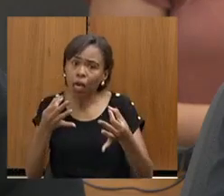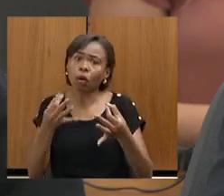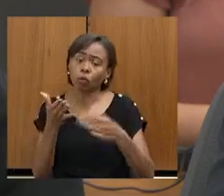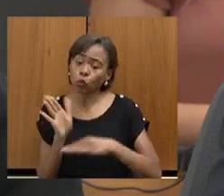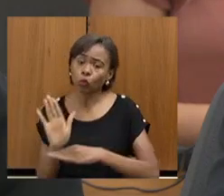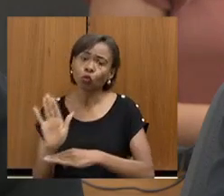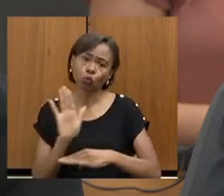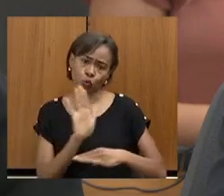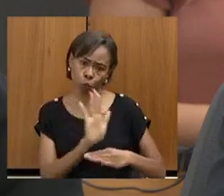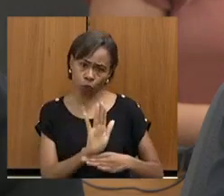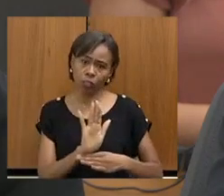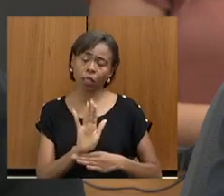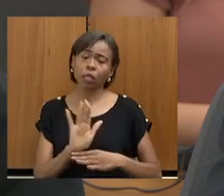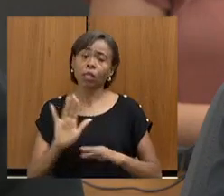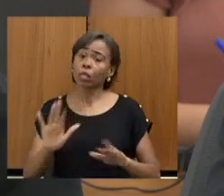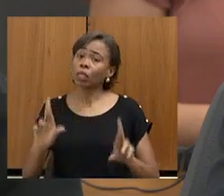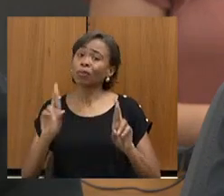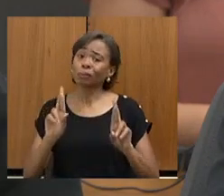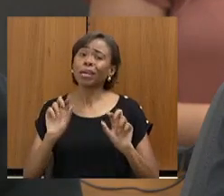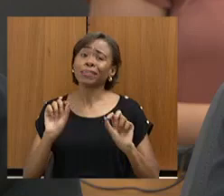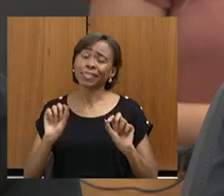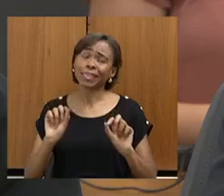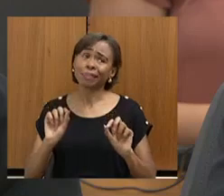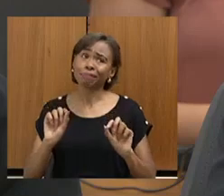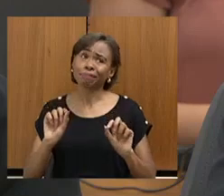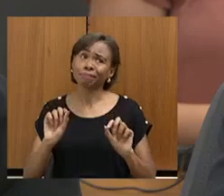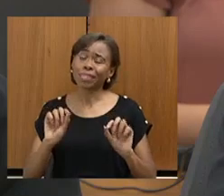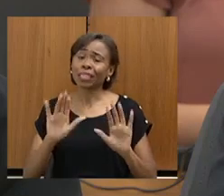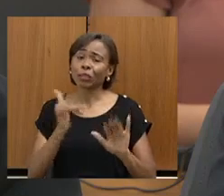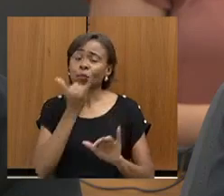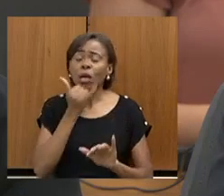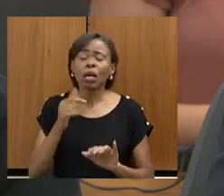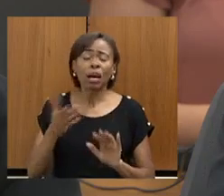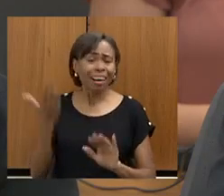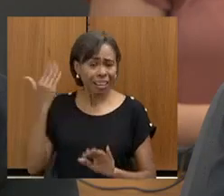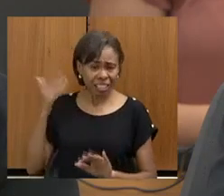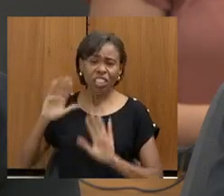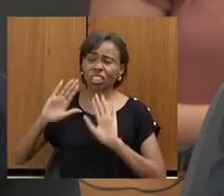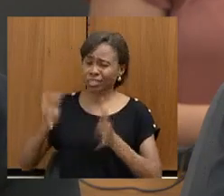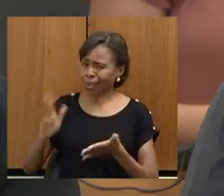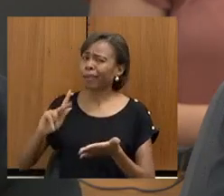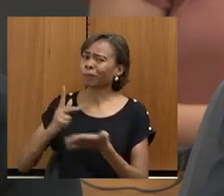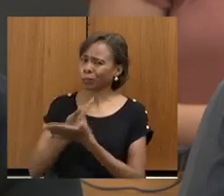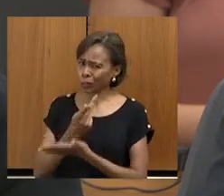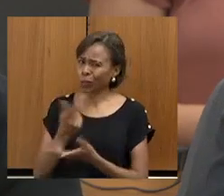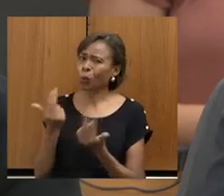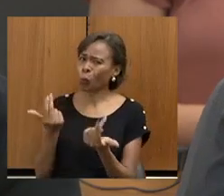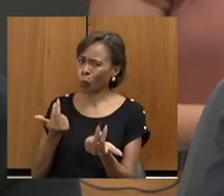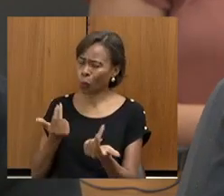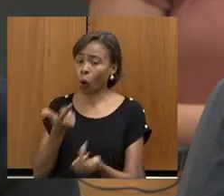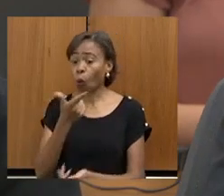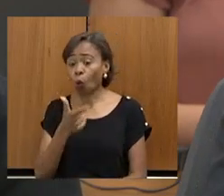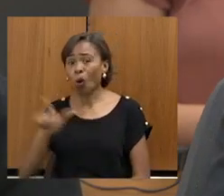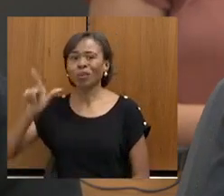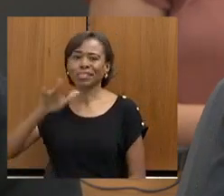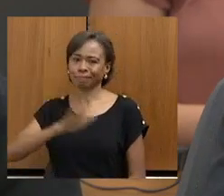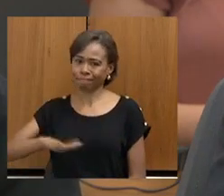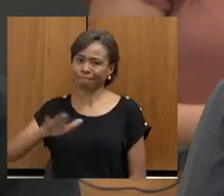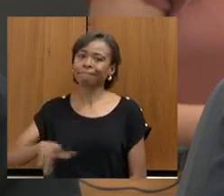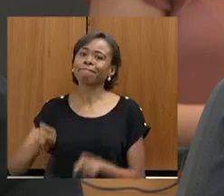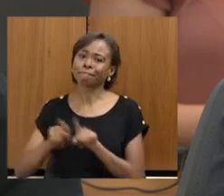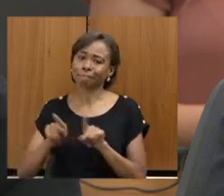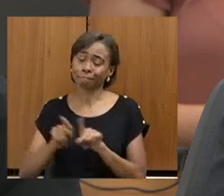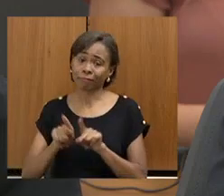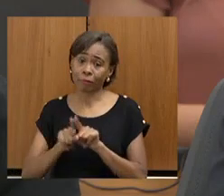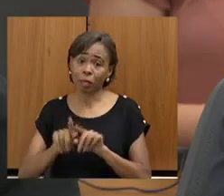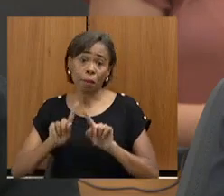Que situações como essa já ocorreram em outros momentos, envolvendo outras crianças e que,